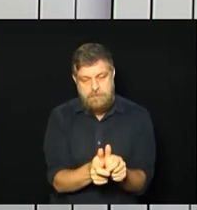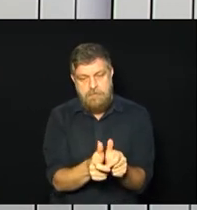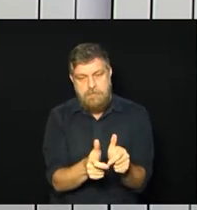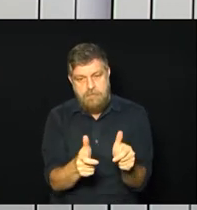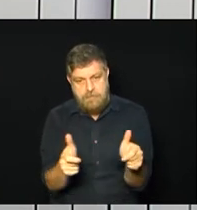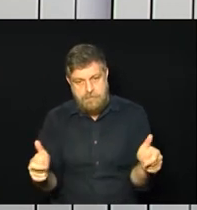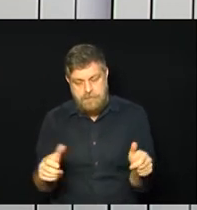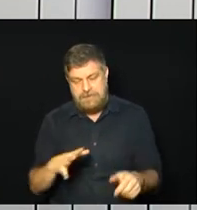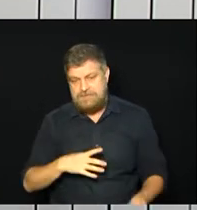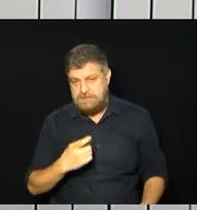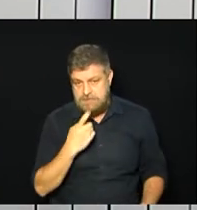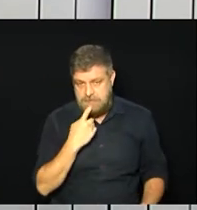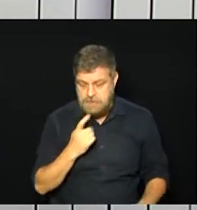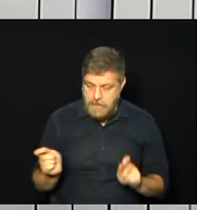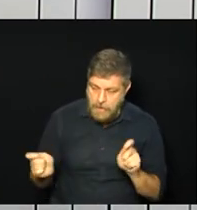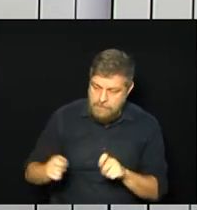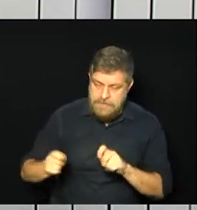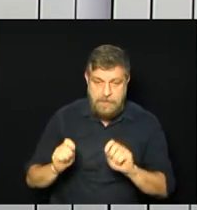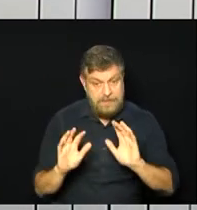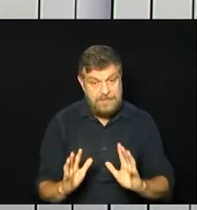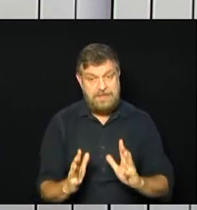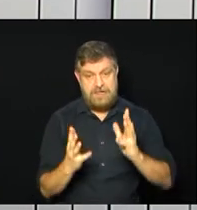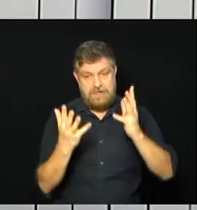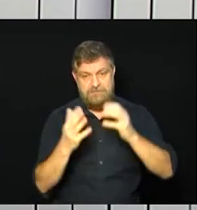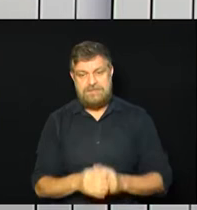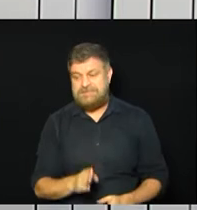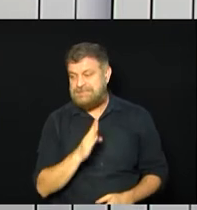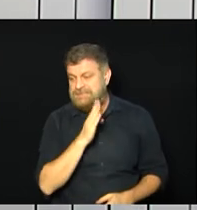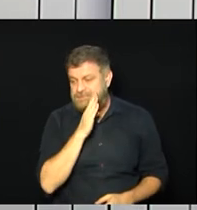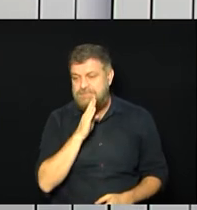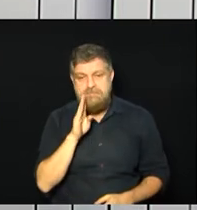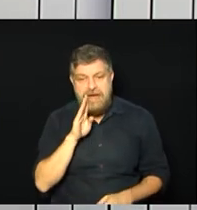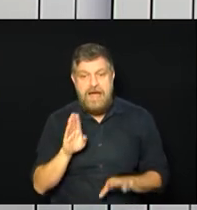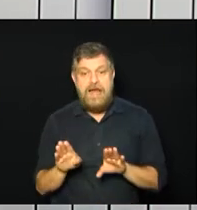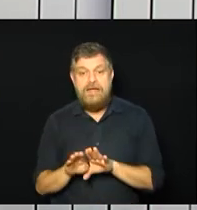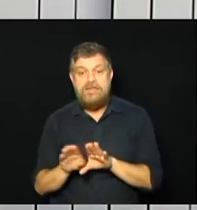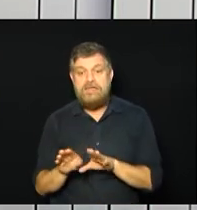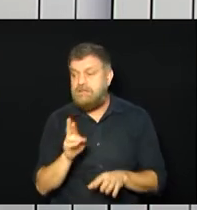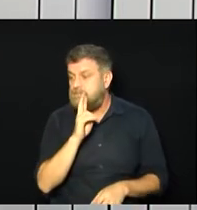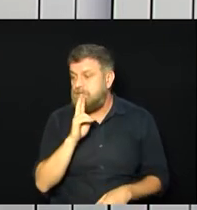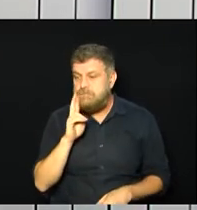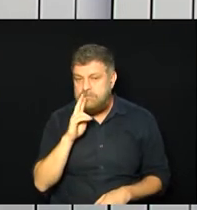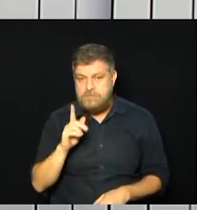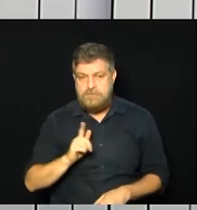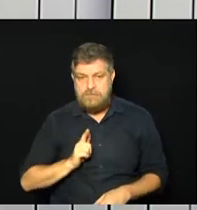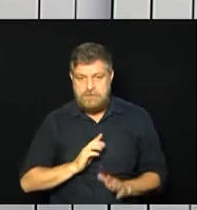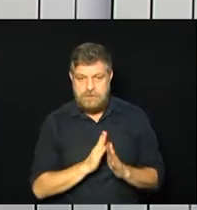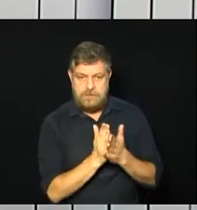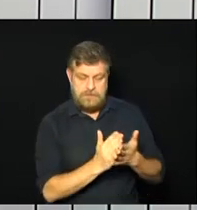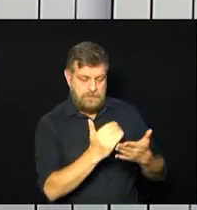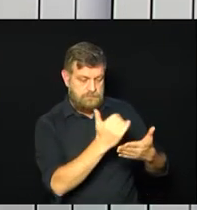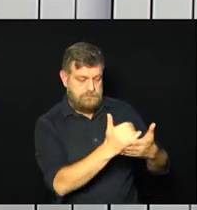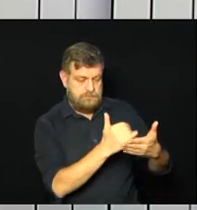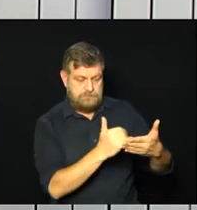Campinas, então permite as comemorações em bares e restaurantes. A gente tem cardápios de uma